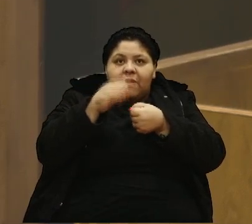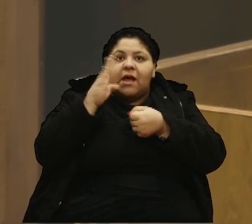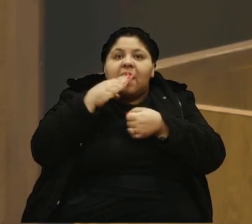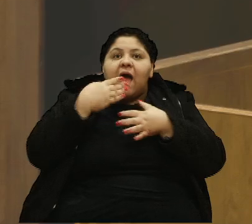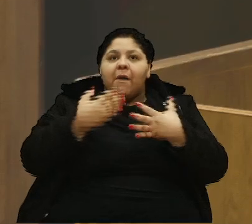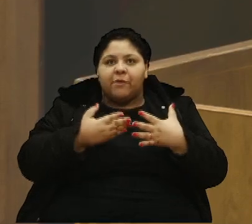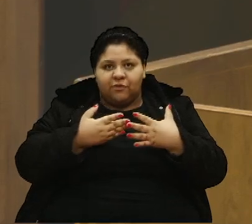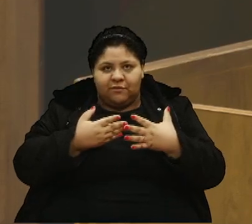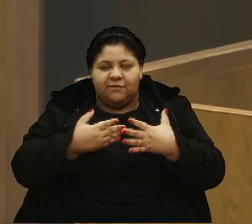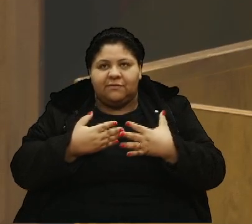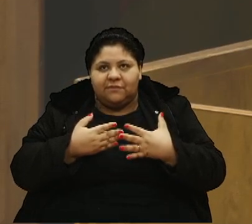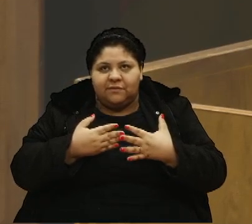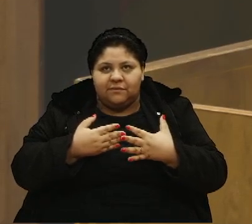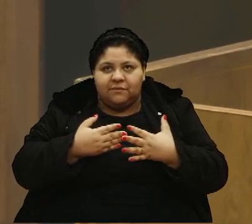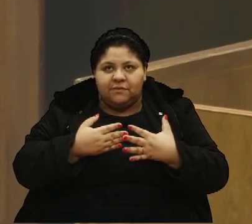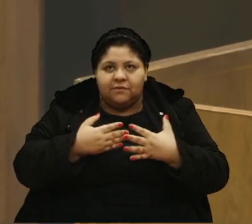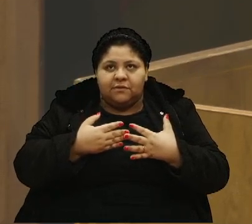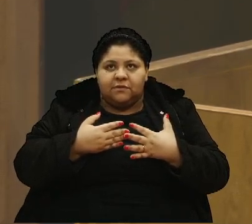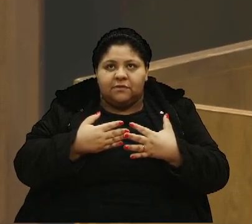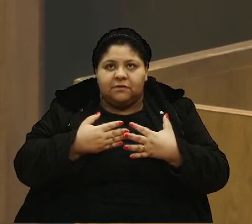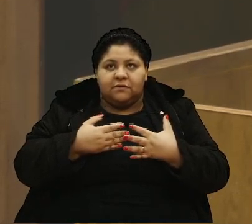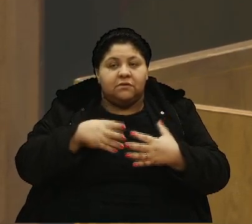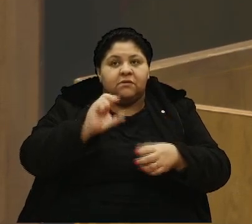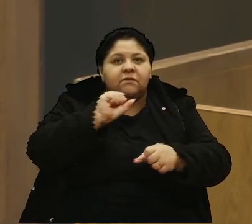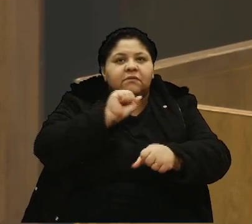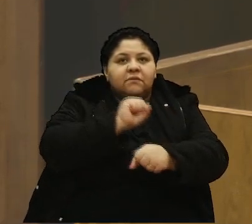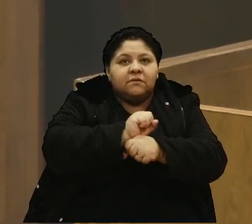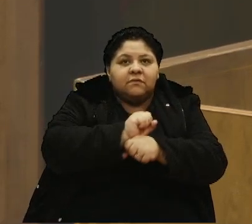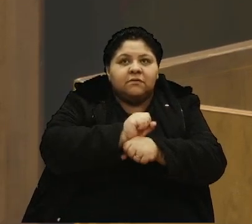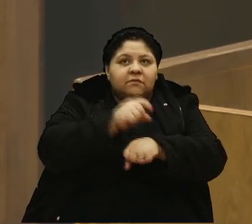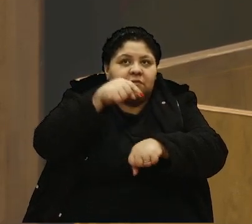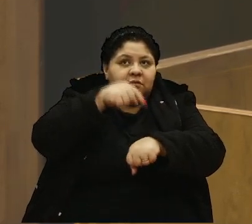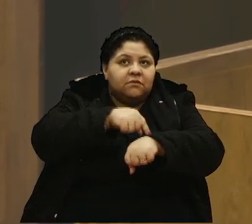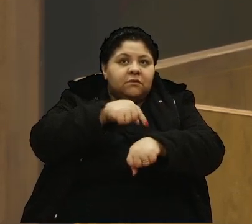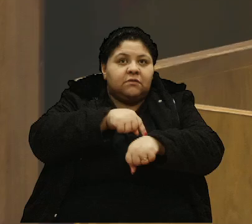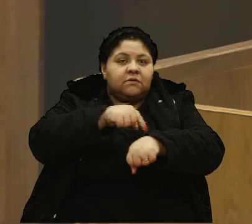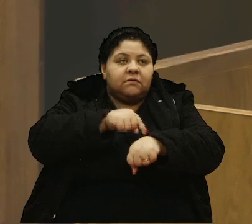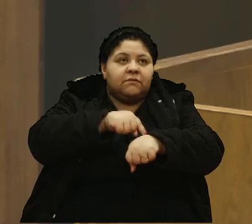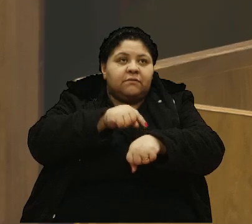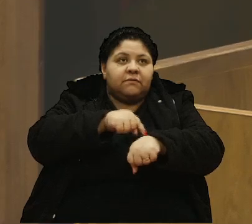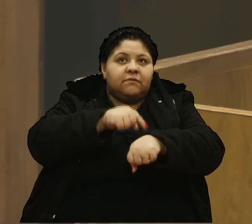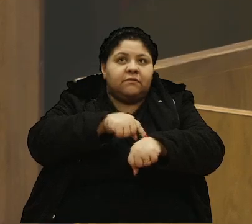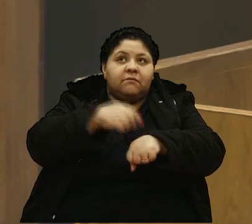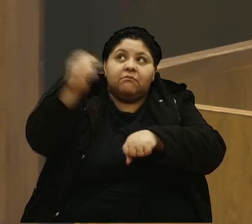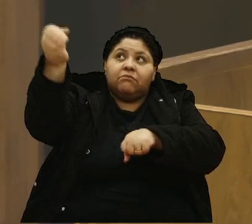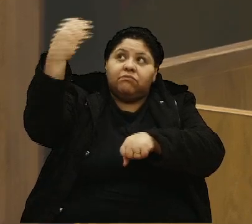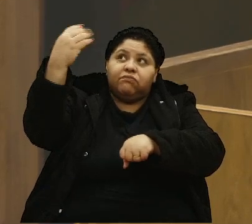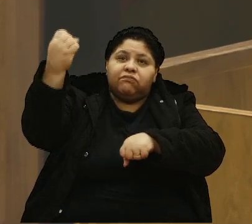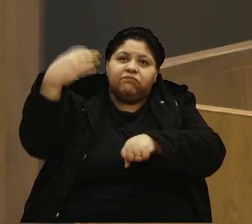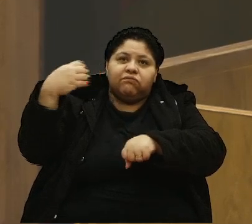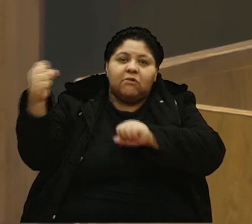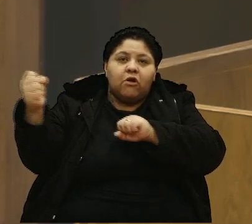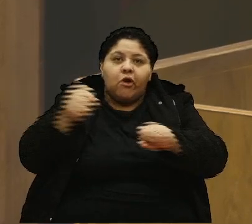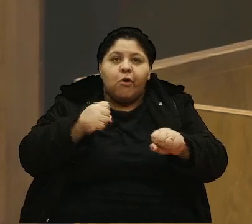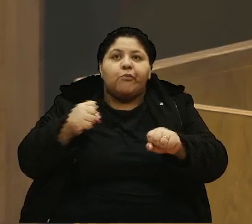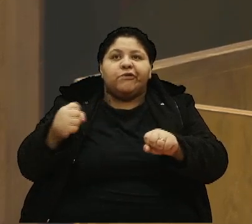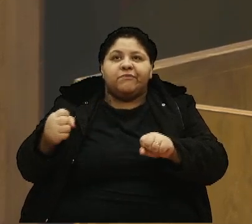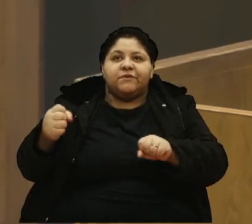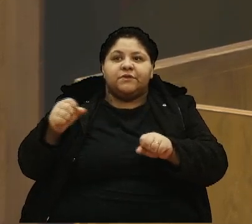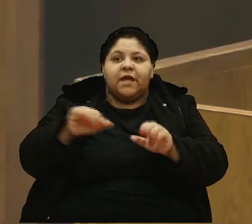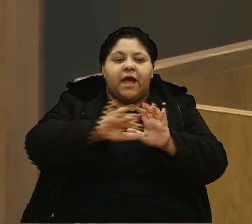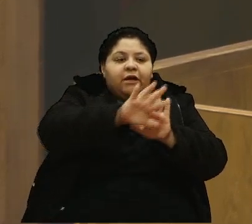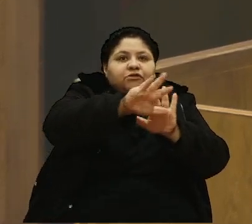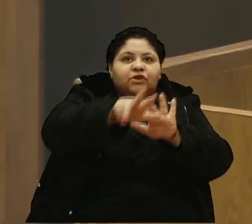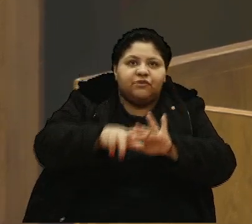rápido do que você ficar parado nesse tempo, exposto ao sinal, né, podendo ser assaltado